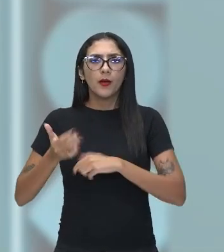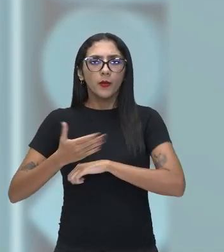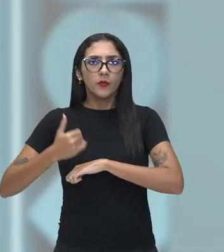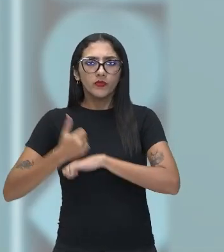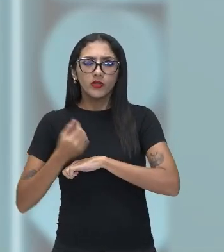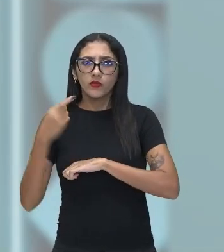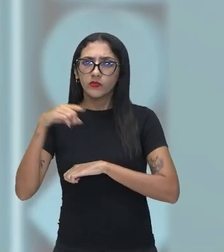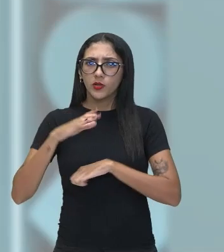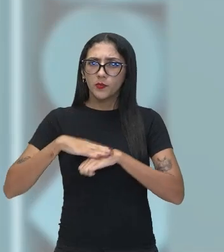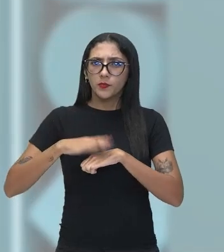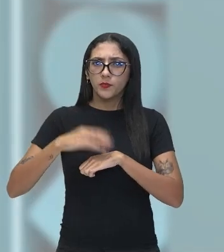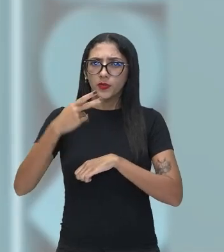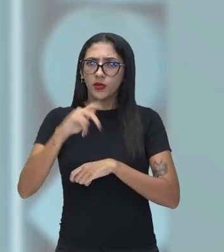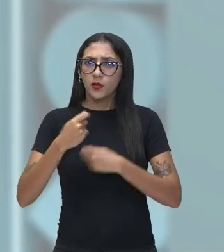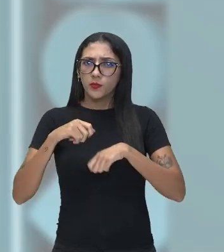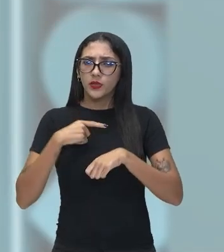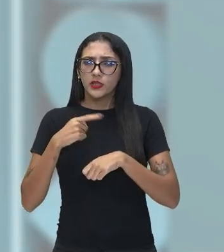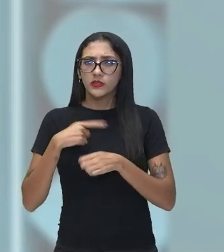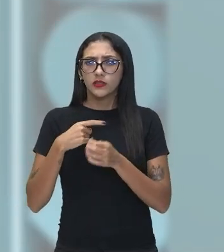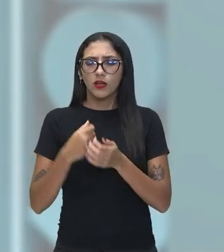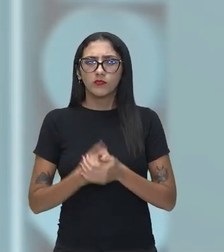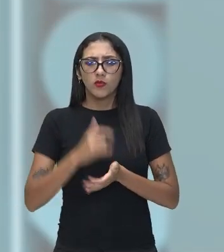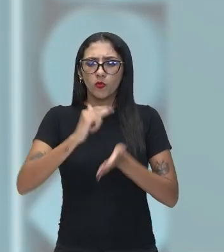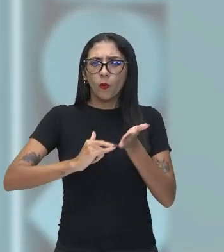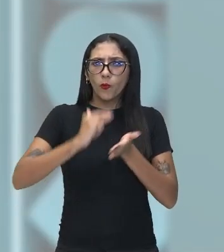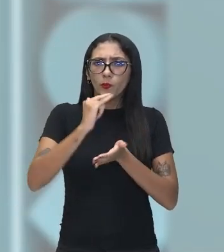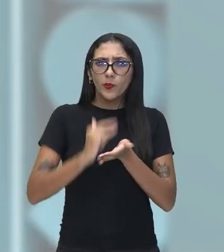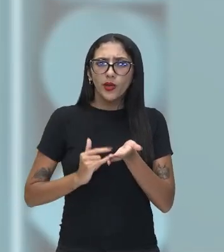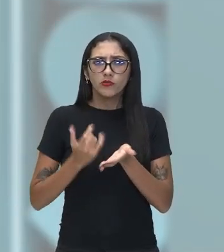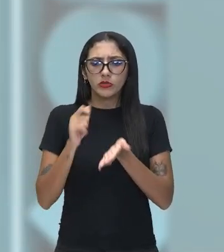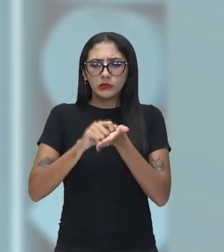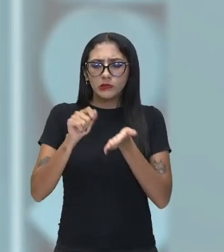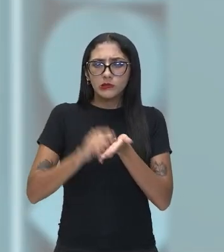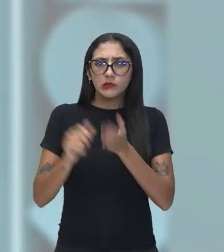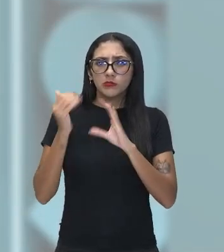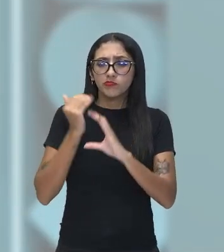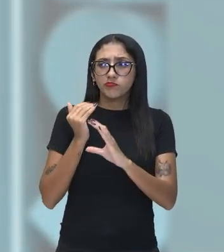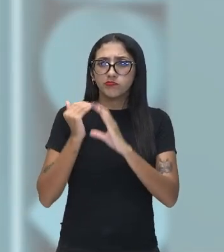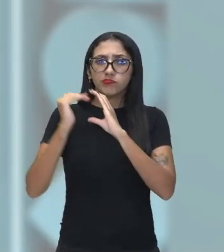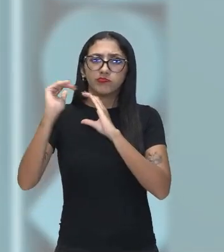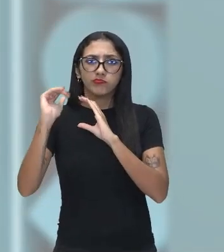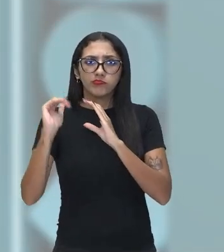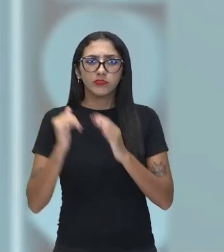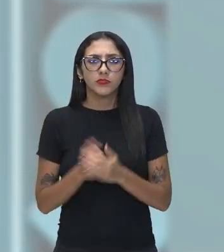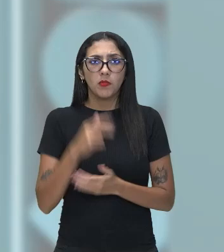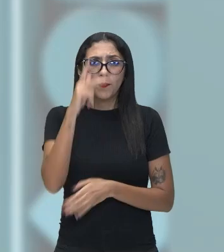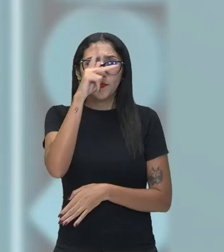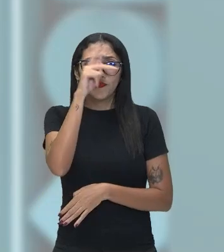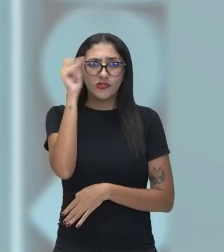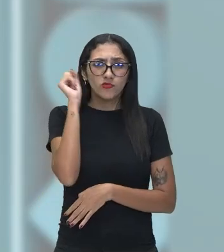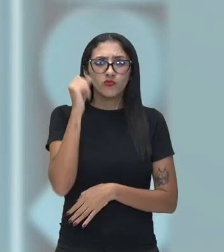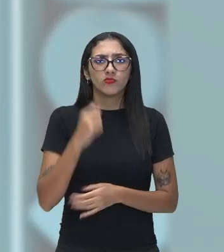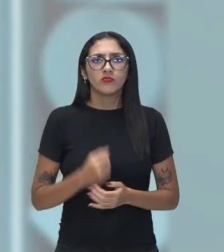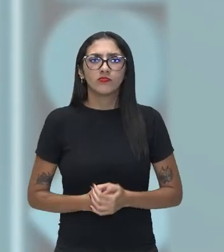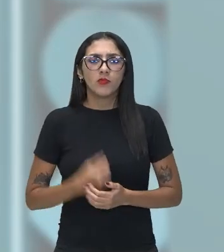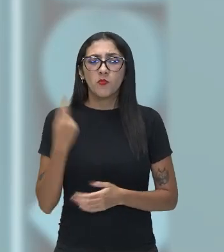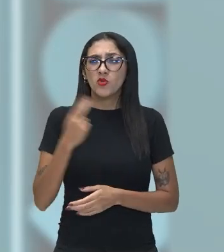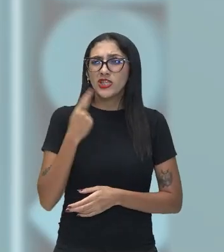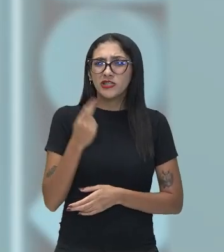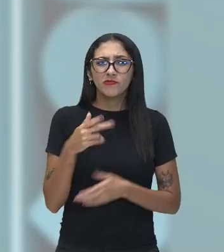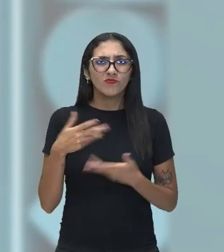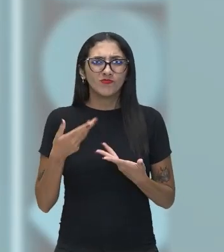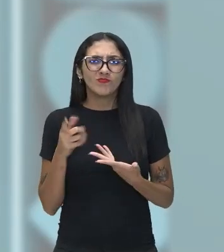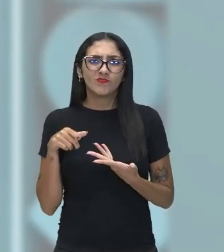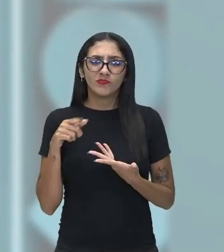escrever um ofício para mandar para a prefeitura, para enviar para algum político. Então, percebam que